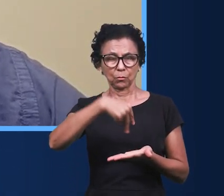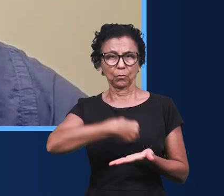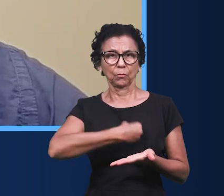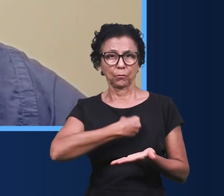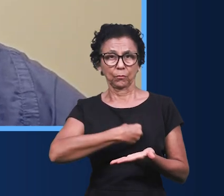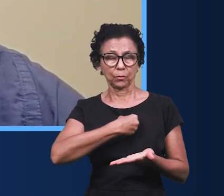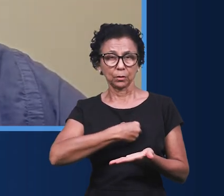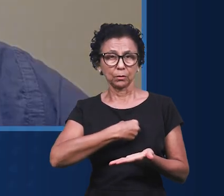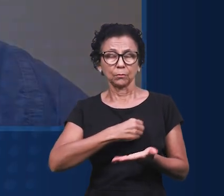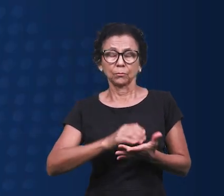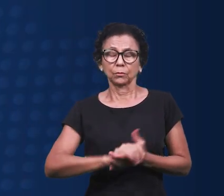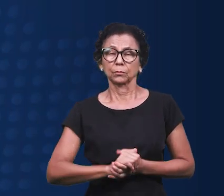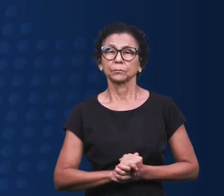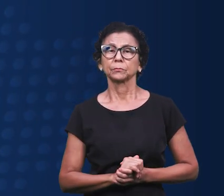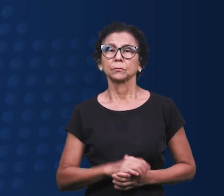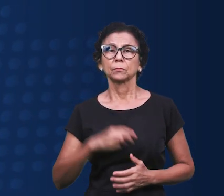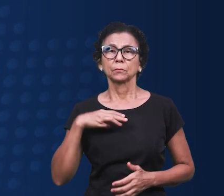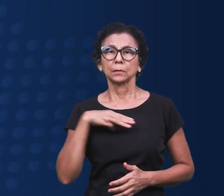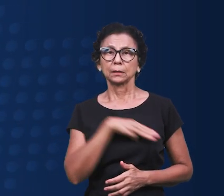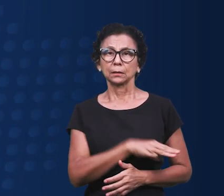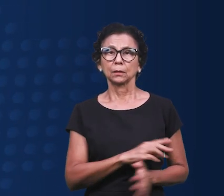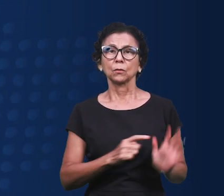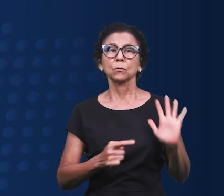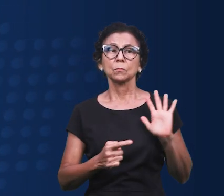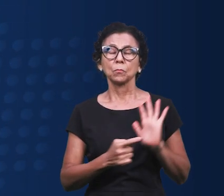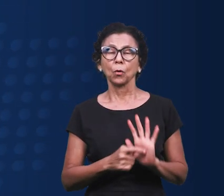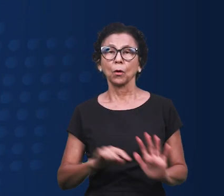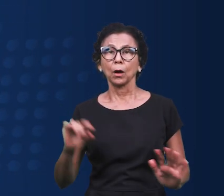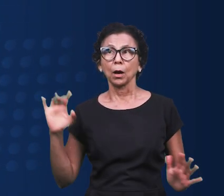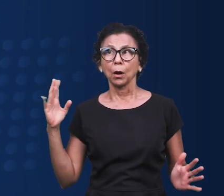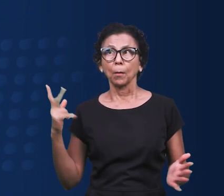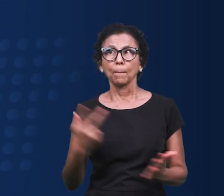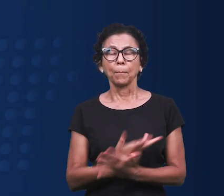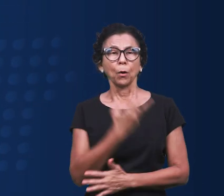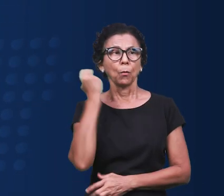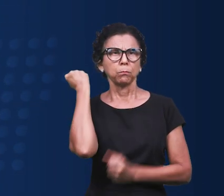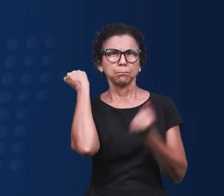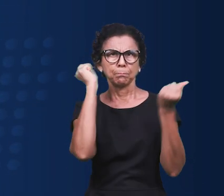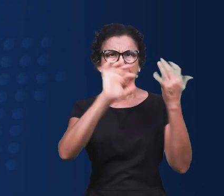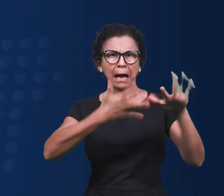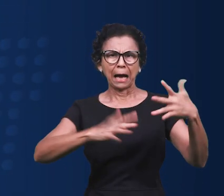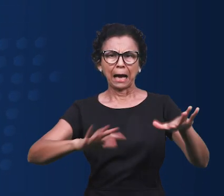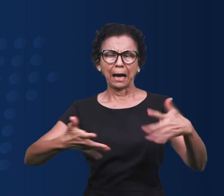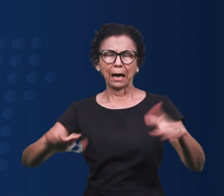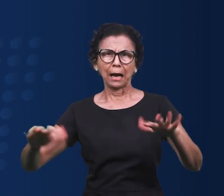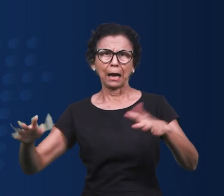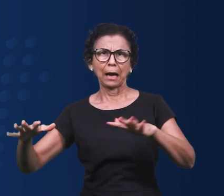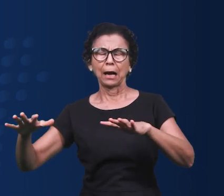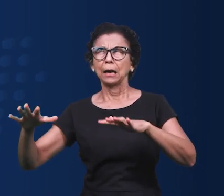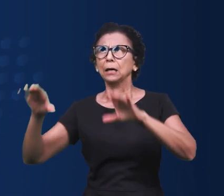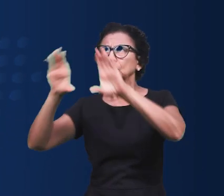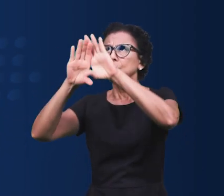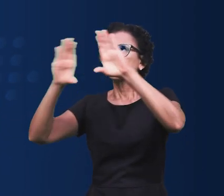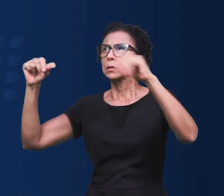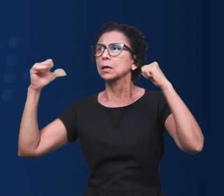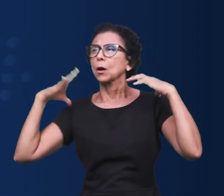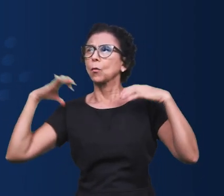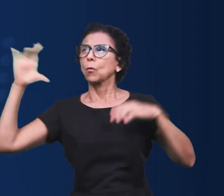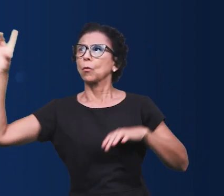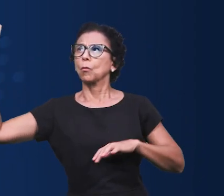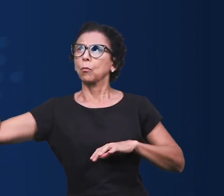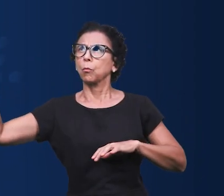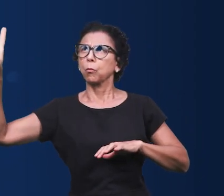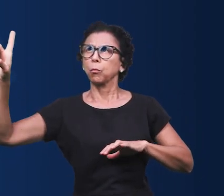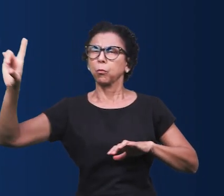relata o seguinte: Houvera um grande terremoto, porque um anjo do Senhor, descendo do céu,